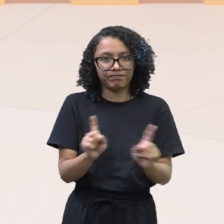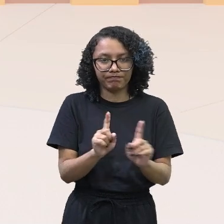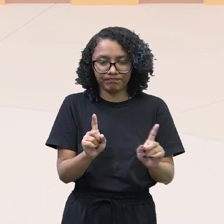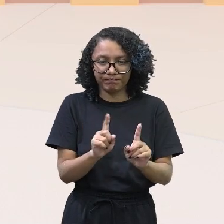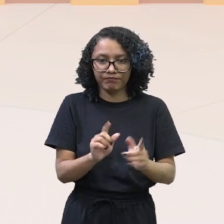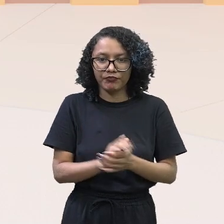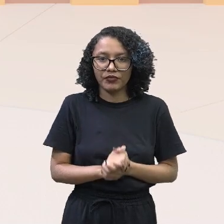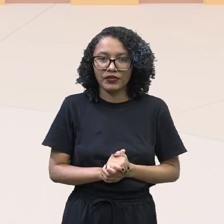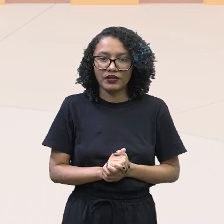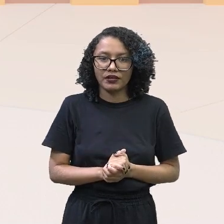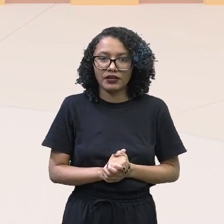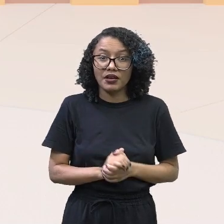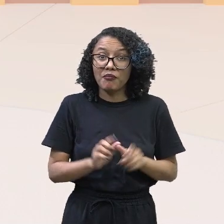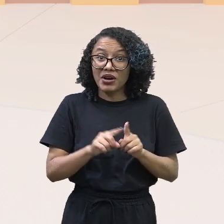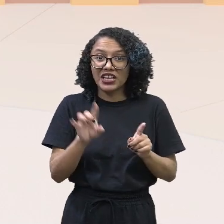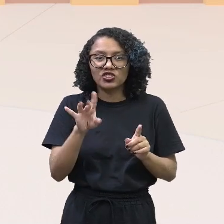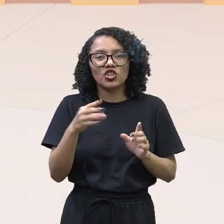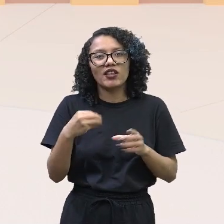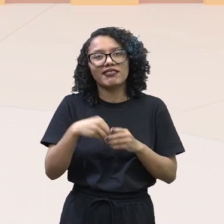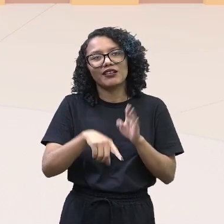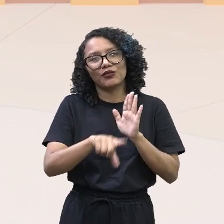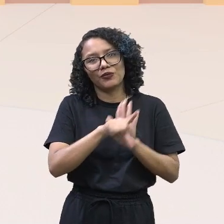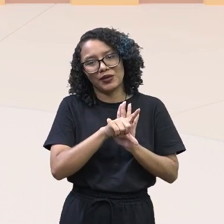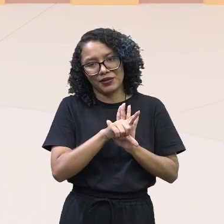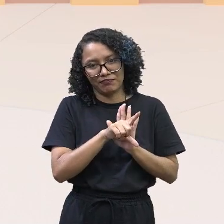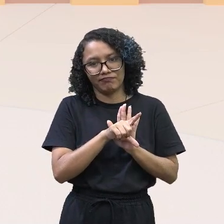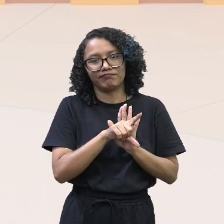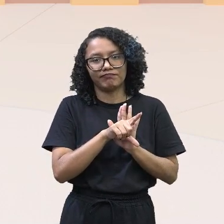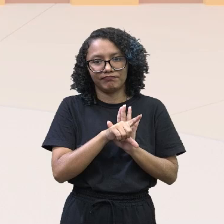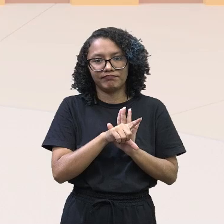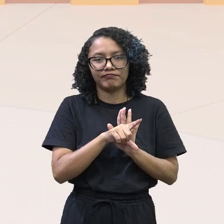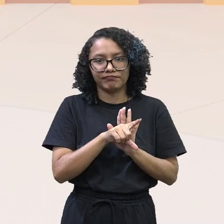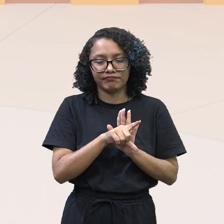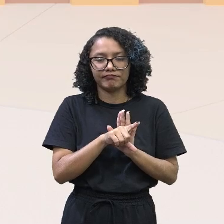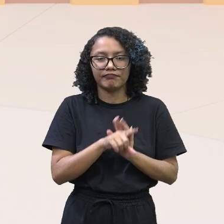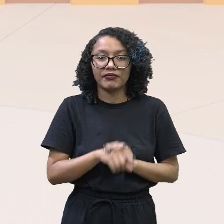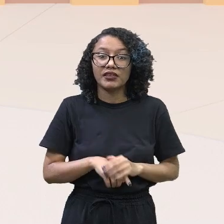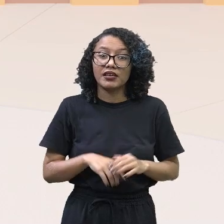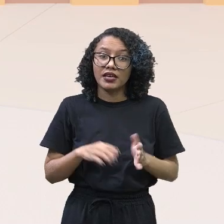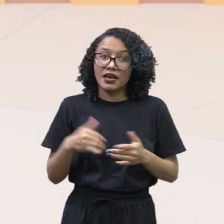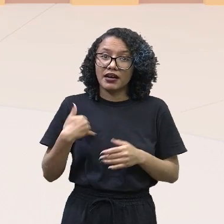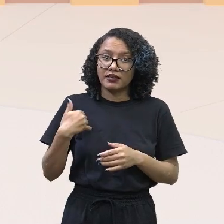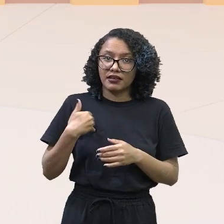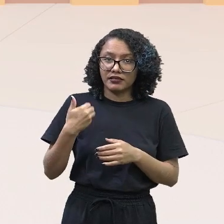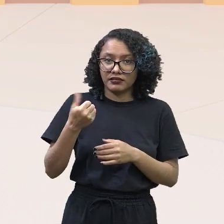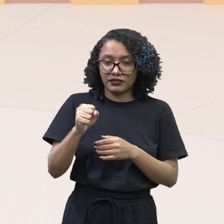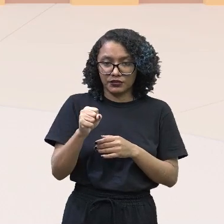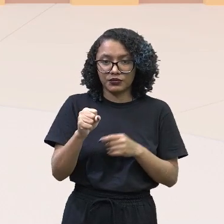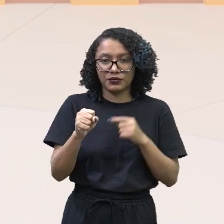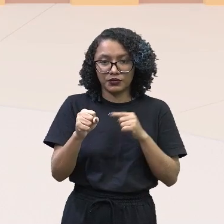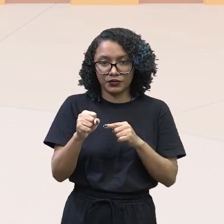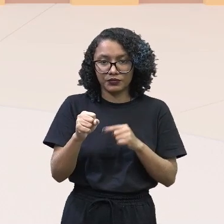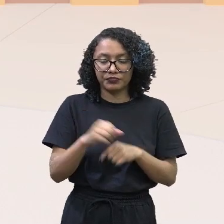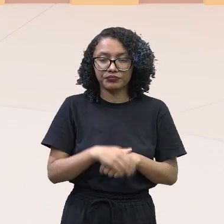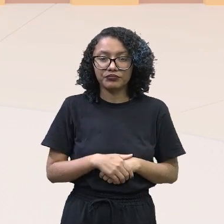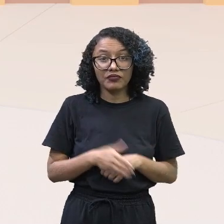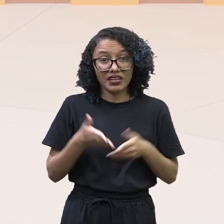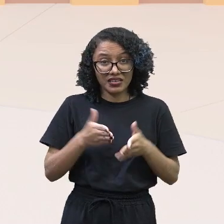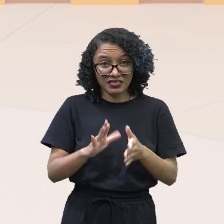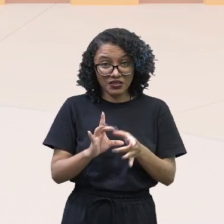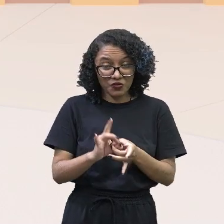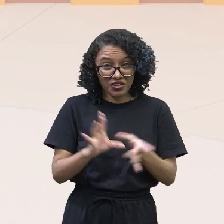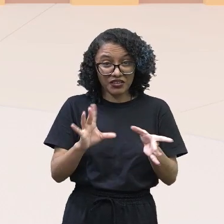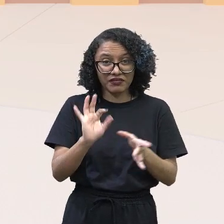embora isso só existisse na lei, né? E até os 18 anos, essa criança que tinha nascido livre